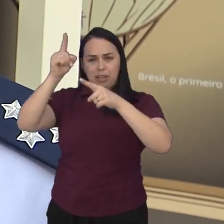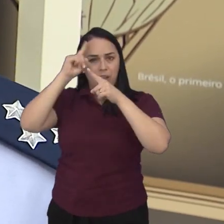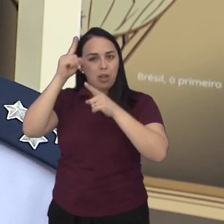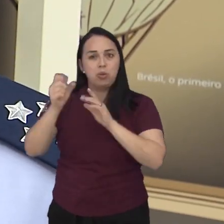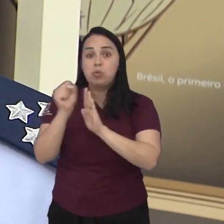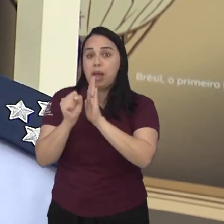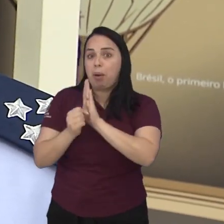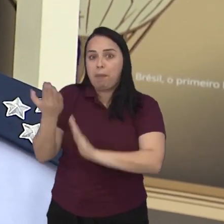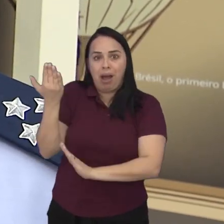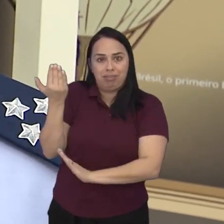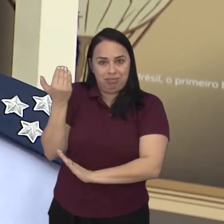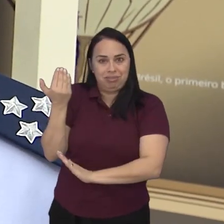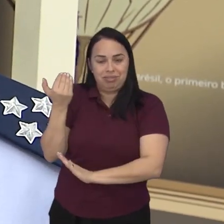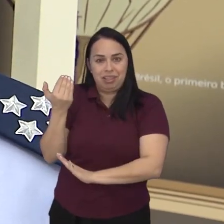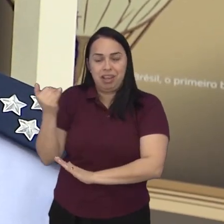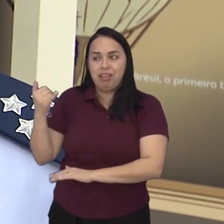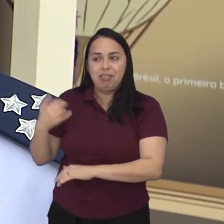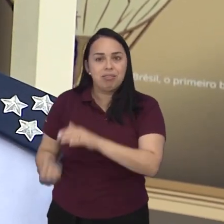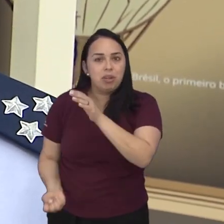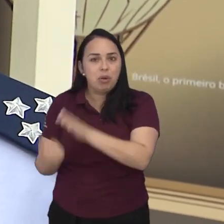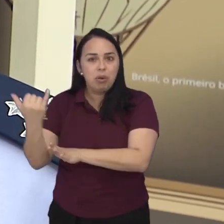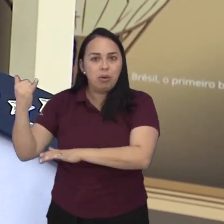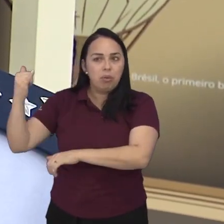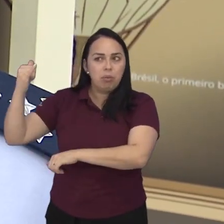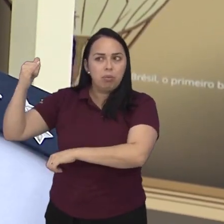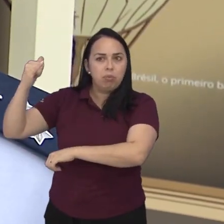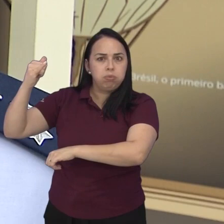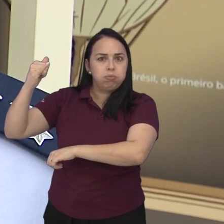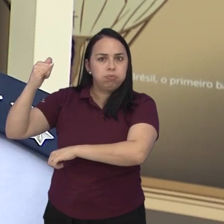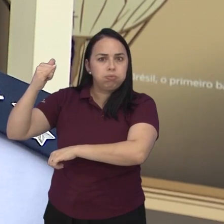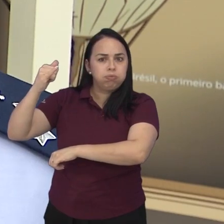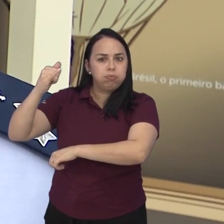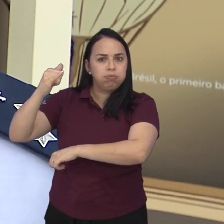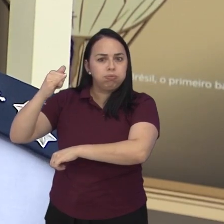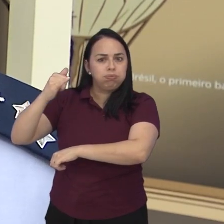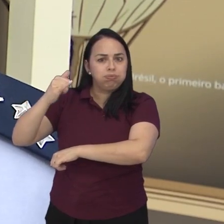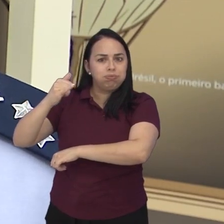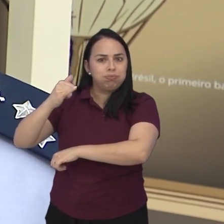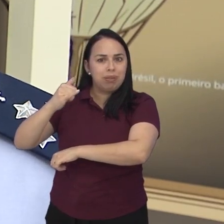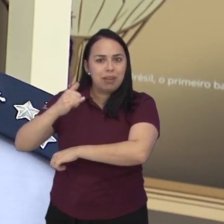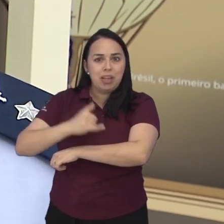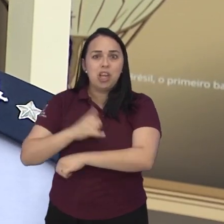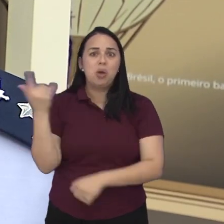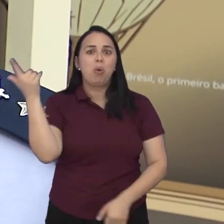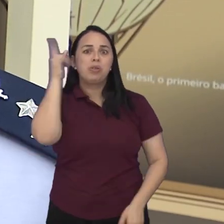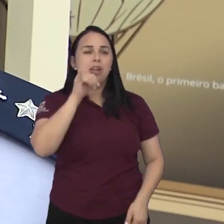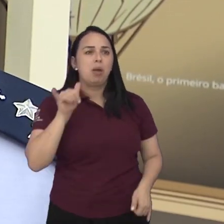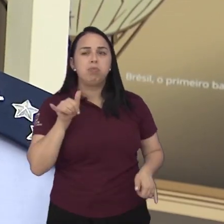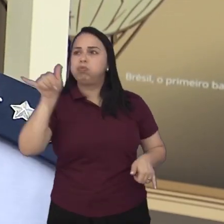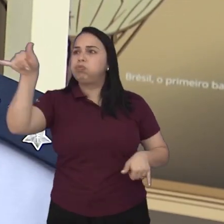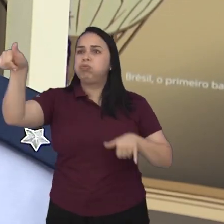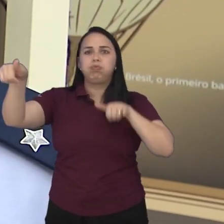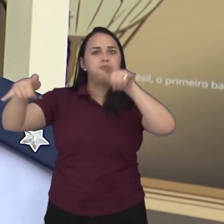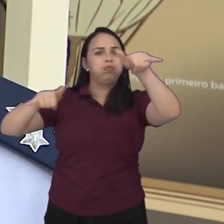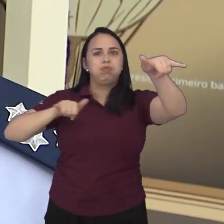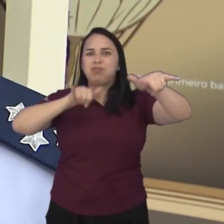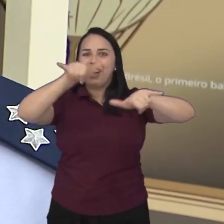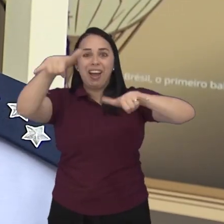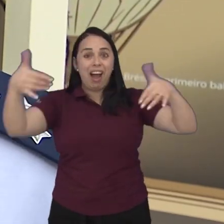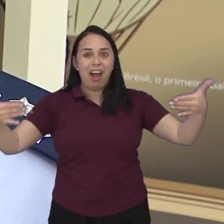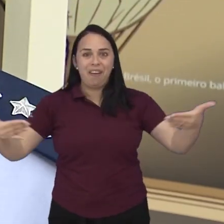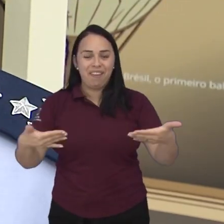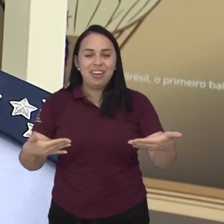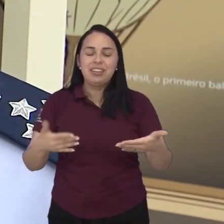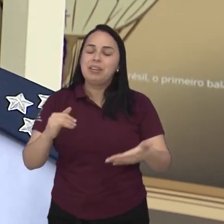maior inventor, né, do século passado. O avião é um veículo que encurtou as